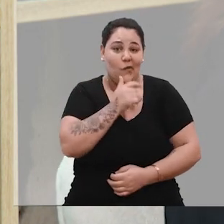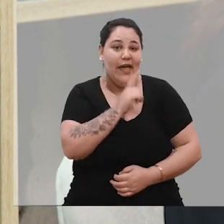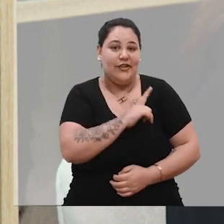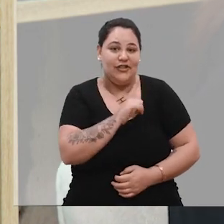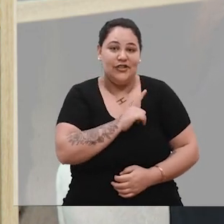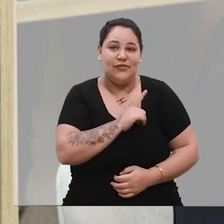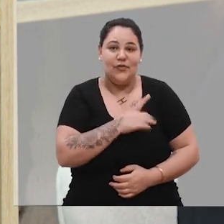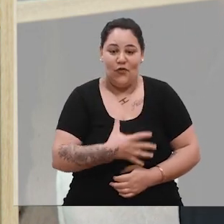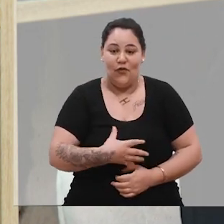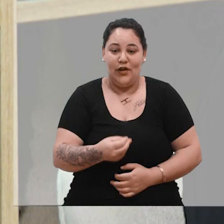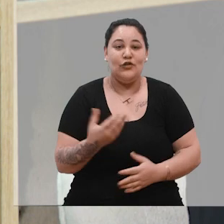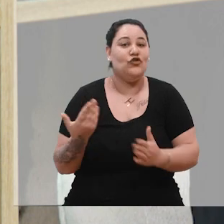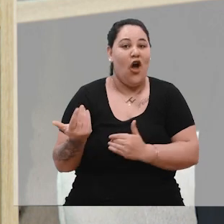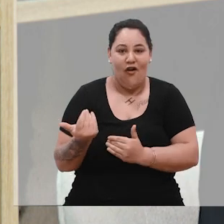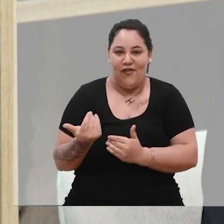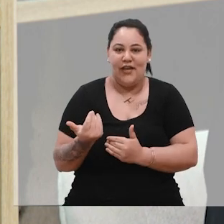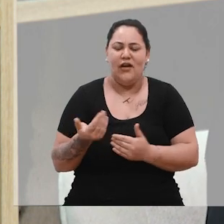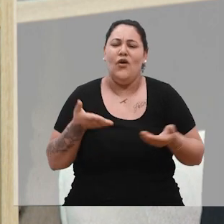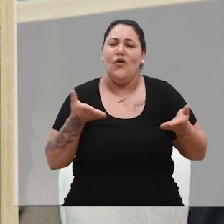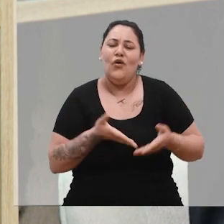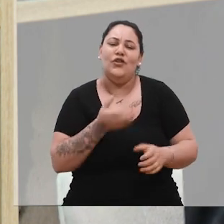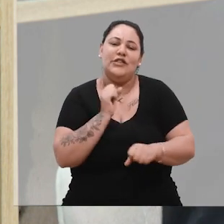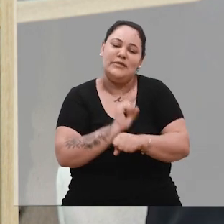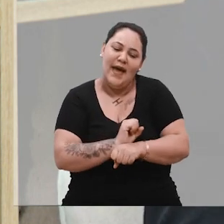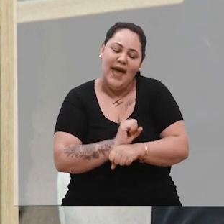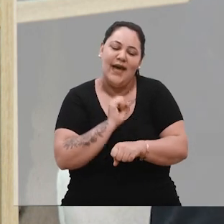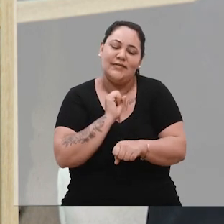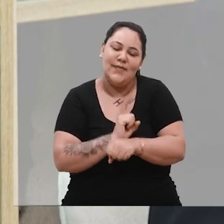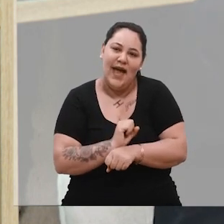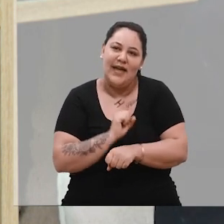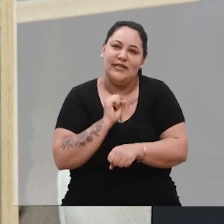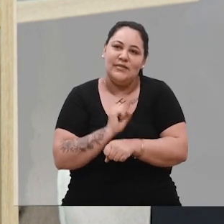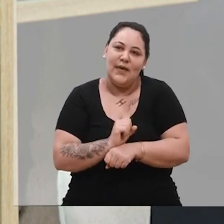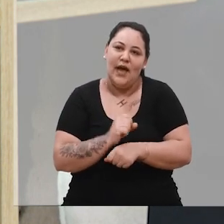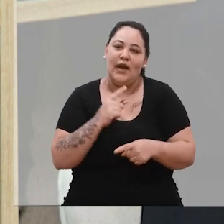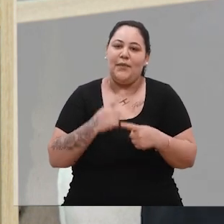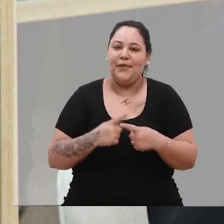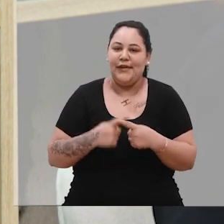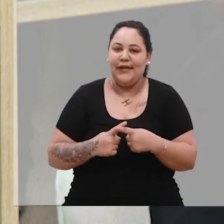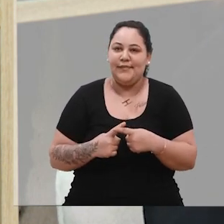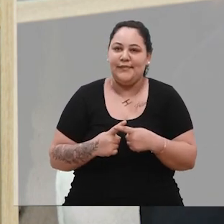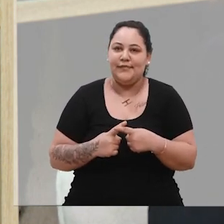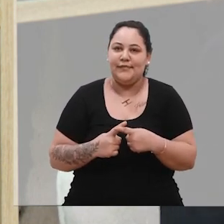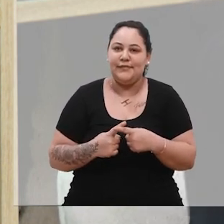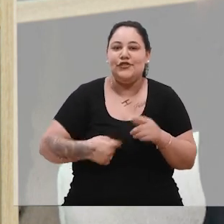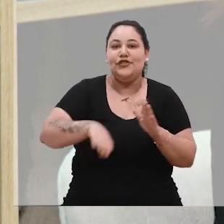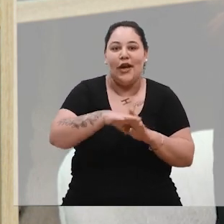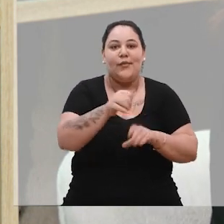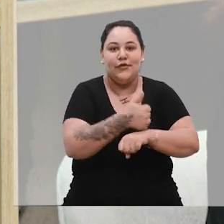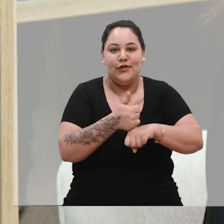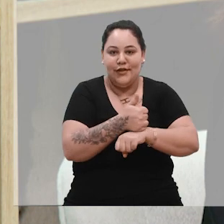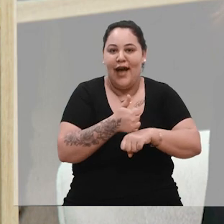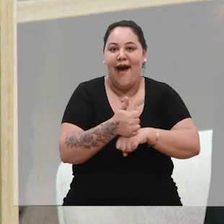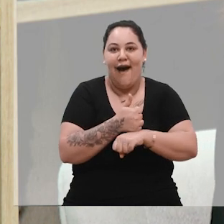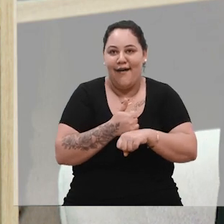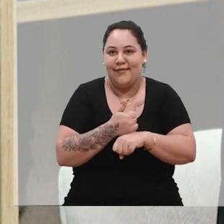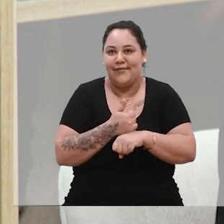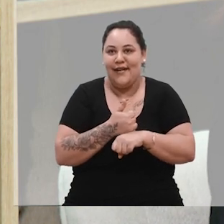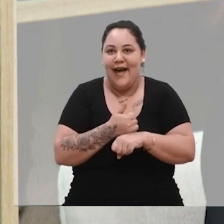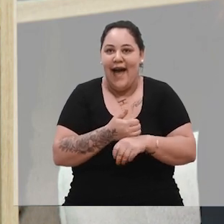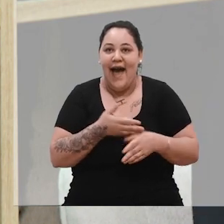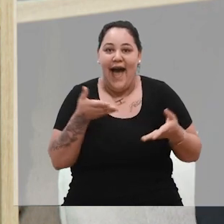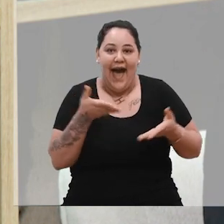elas estão deixando para mais tarde, porque vem a profissão, vão colocando outras coisas na frente. Mas aí chega um momento, né? O nosso reloginho biológico, às